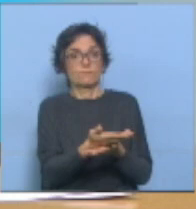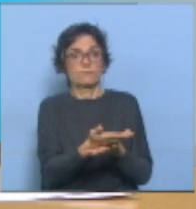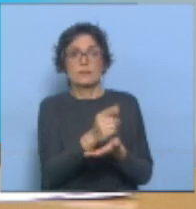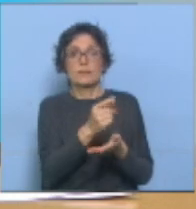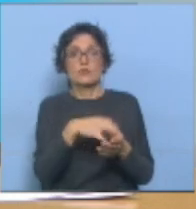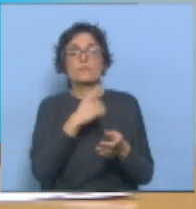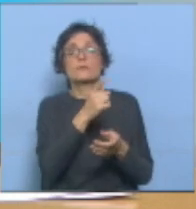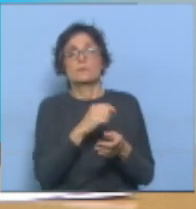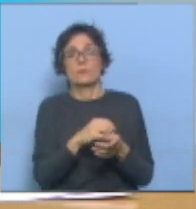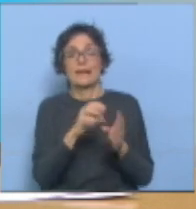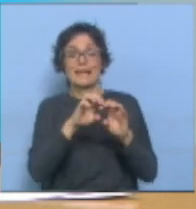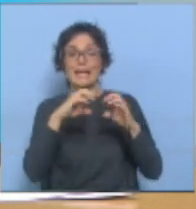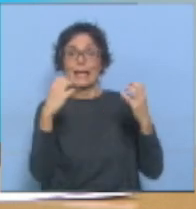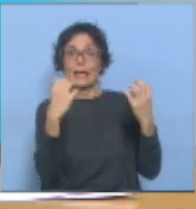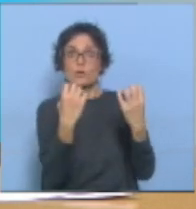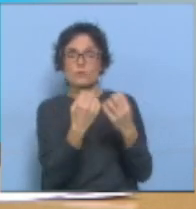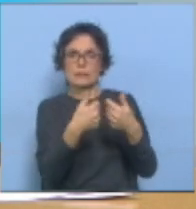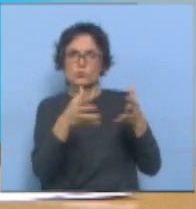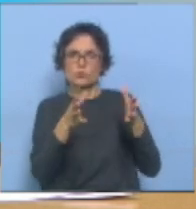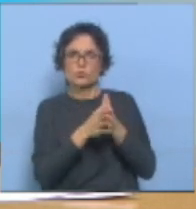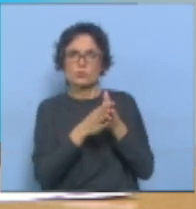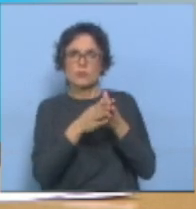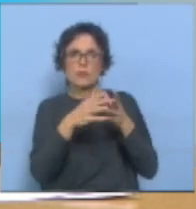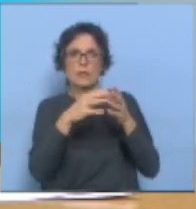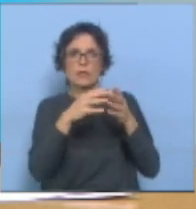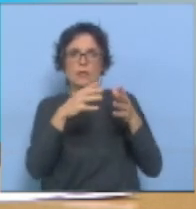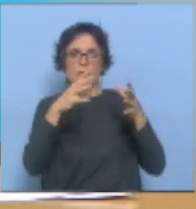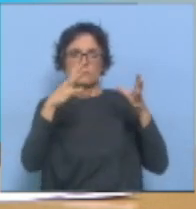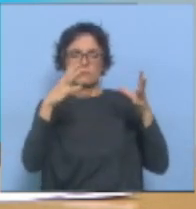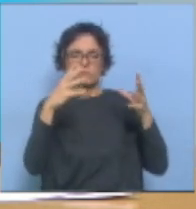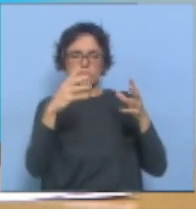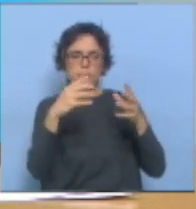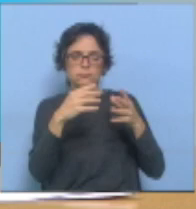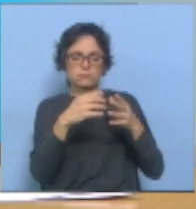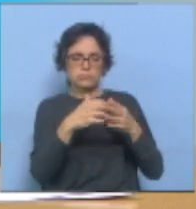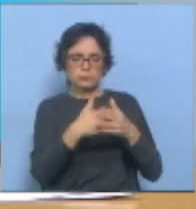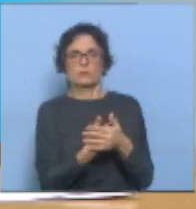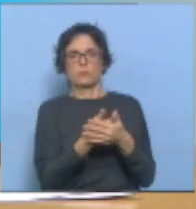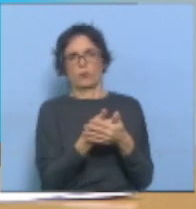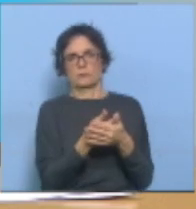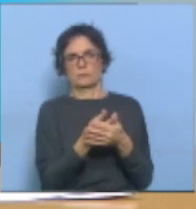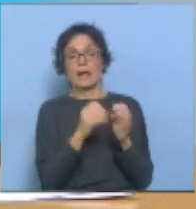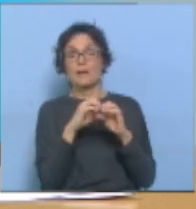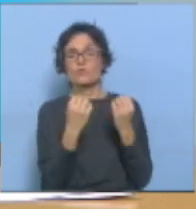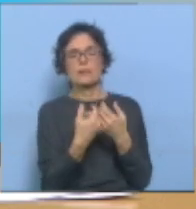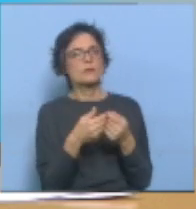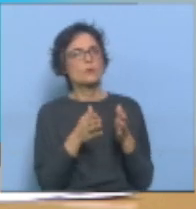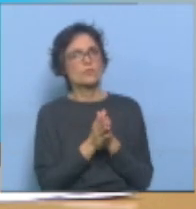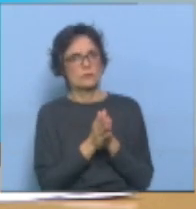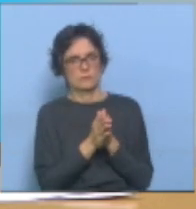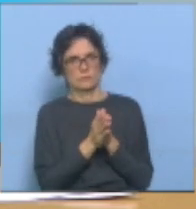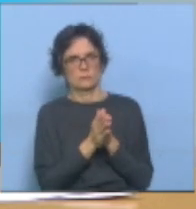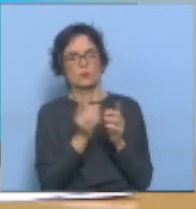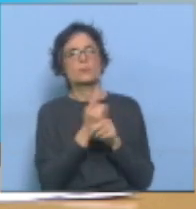Não é só a pessoa que morre. A própria medicina morre, porque desiste do doente, faz aquilo que não lhe compete, que não é da